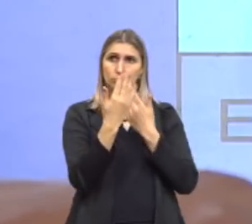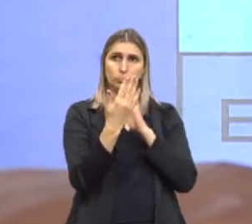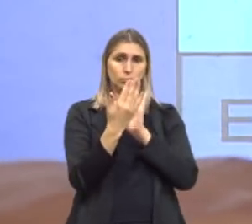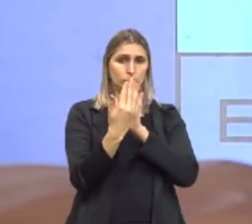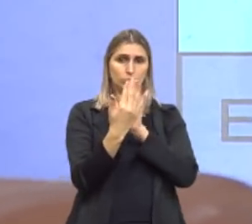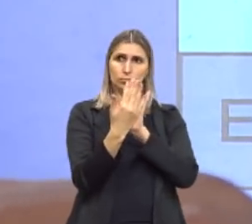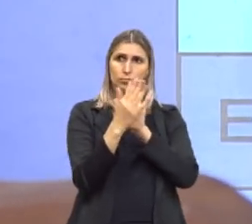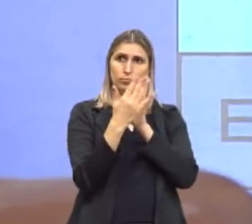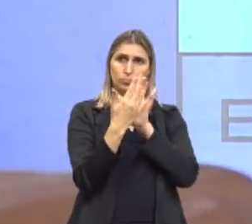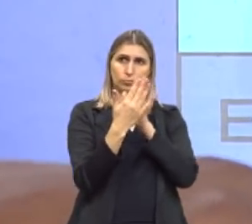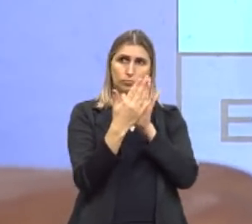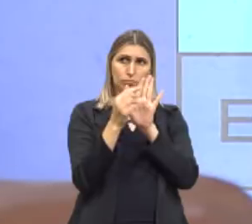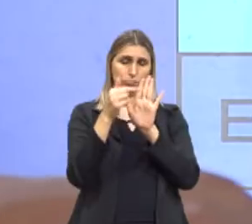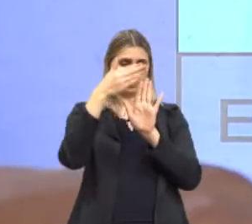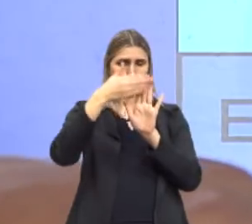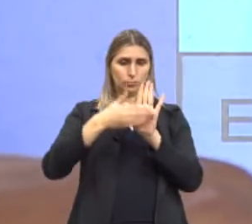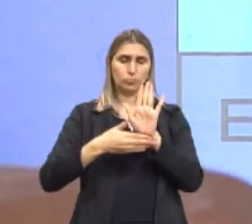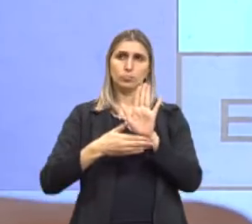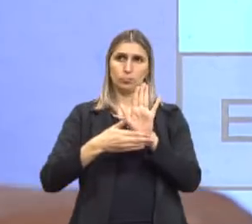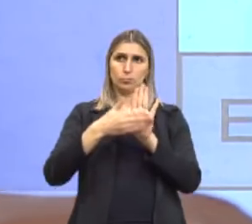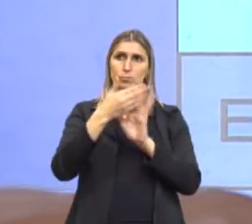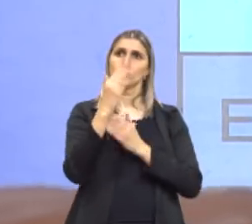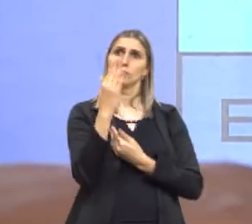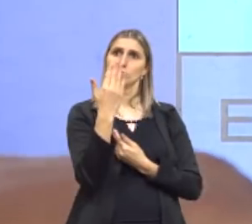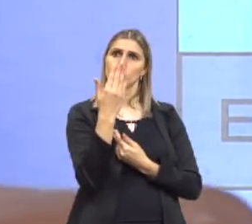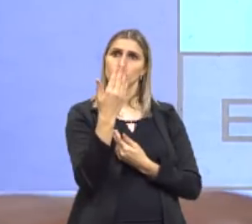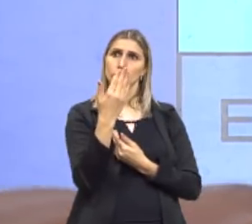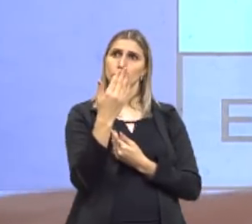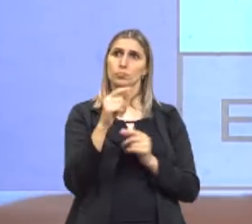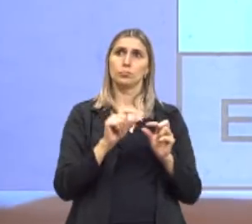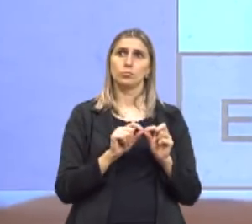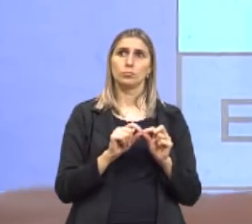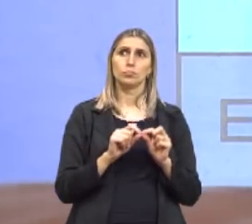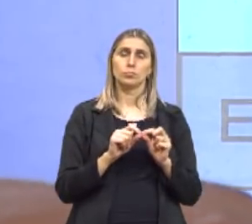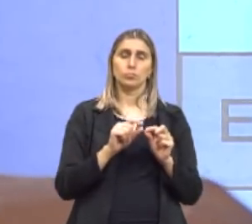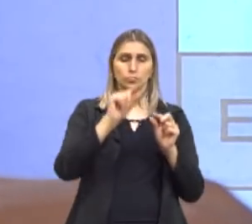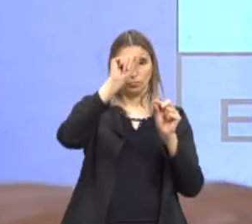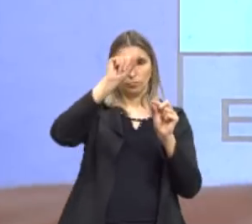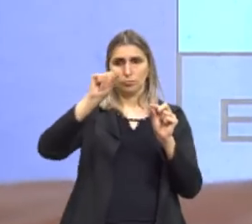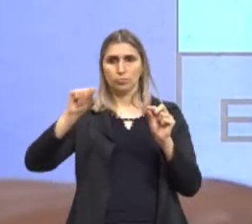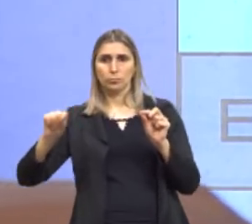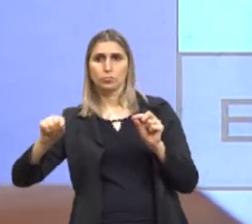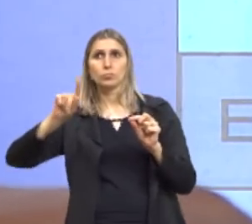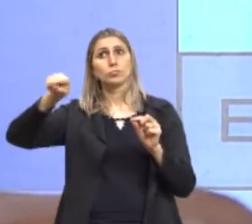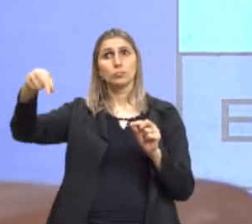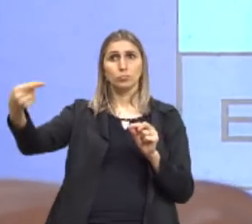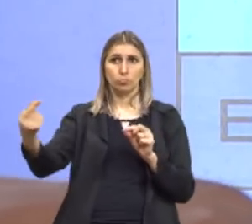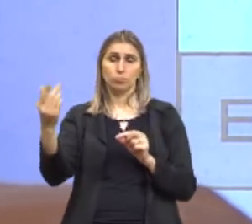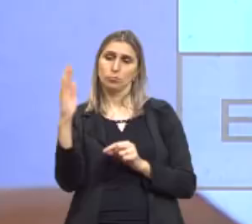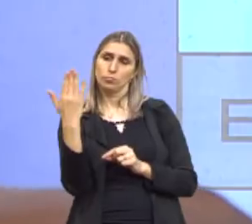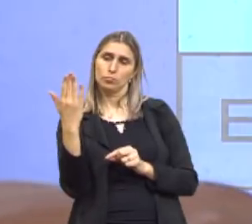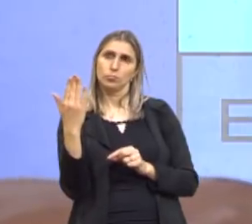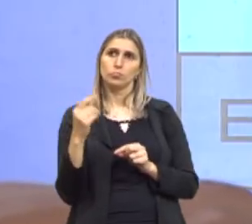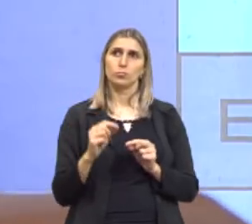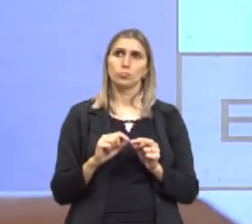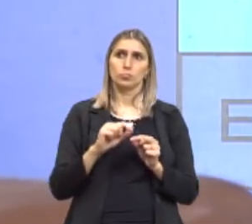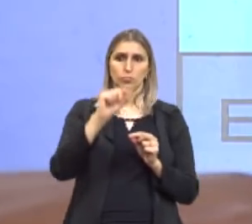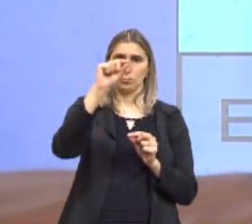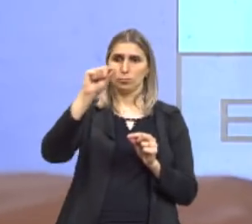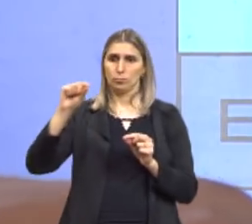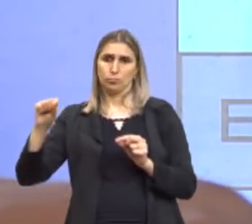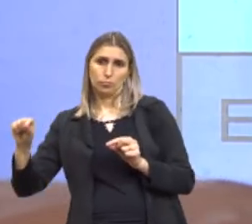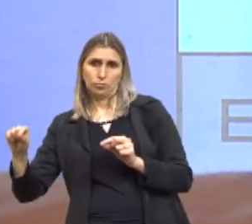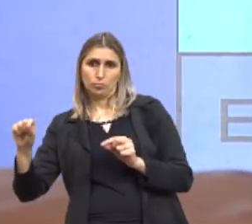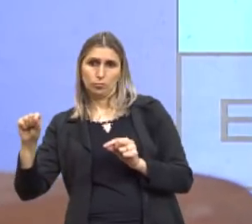aqui vertical é um espelho e essa linha aqui diagonal seria outro espelho. E esse seria o ângulo entre